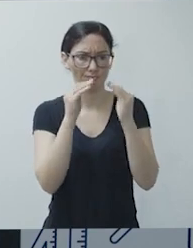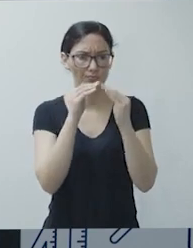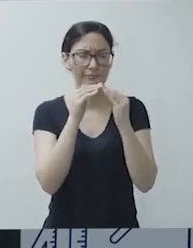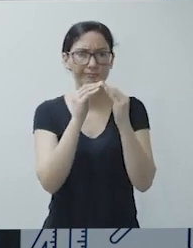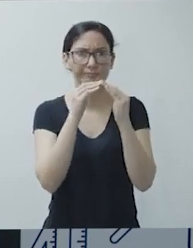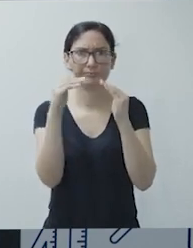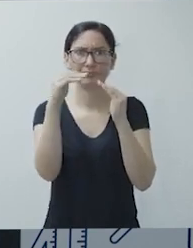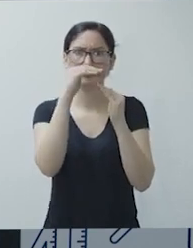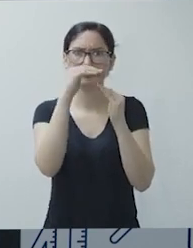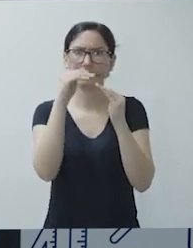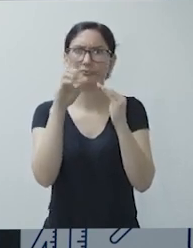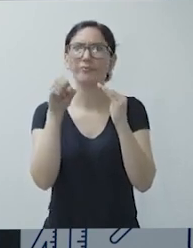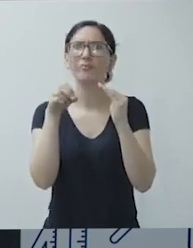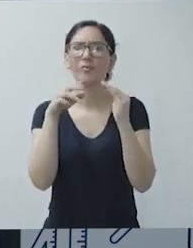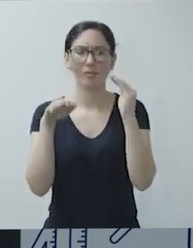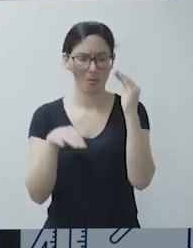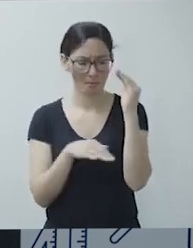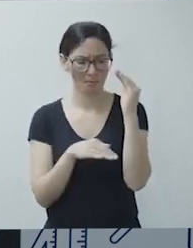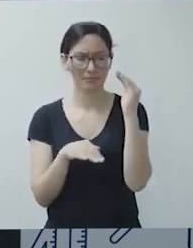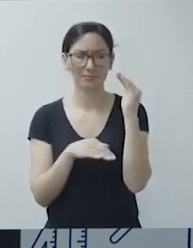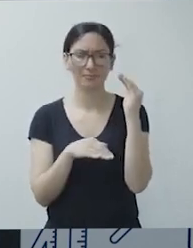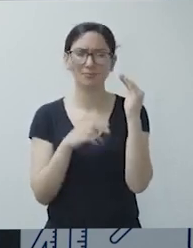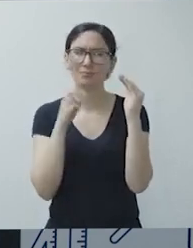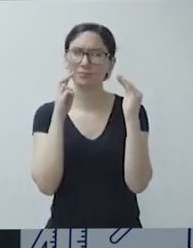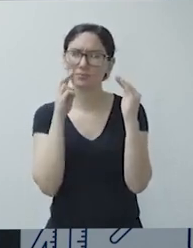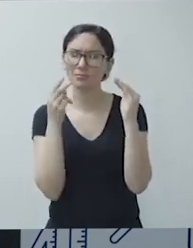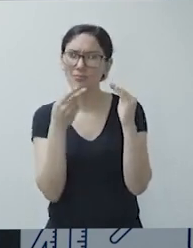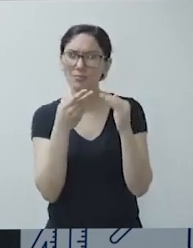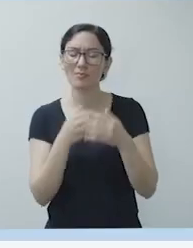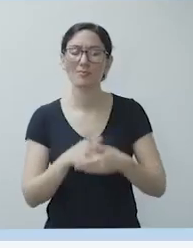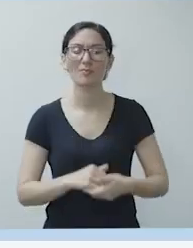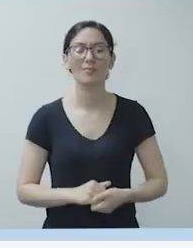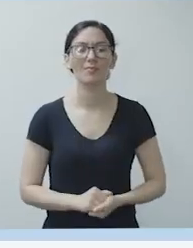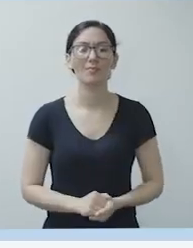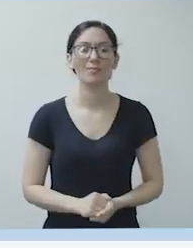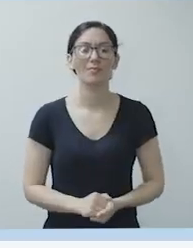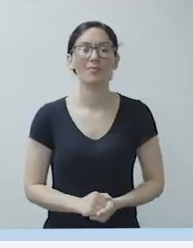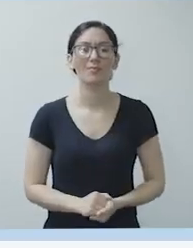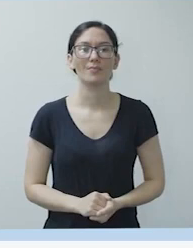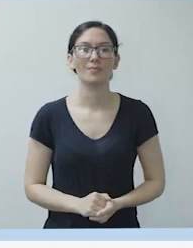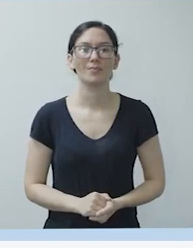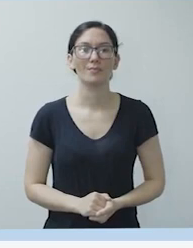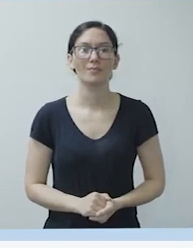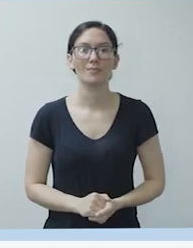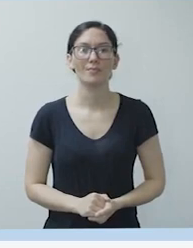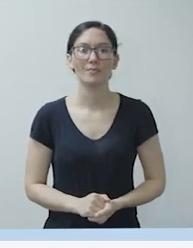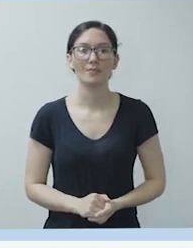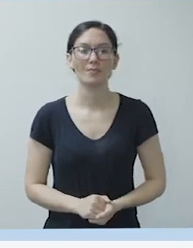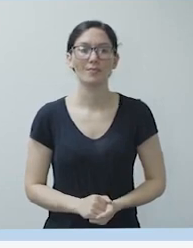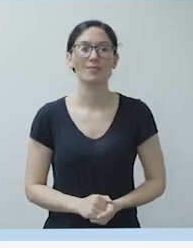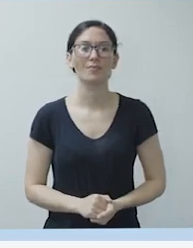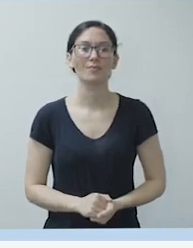ou embaixo da casinha? Vamos conferir na tela? Ele está